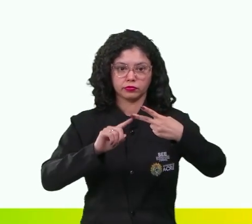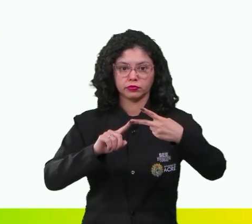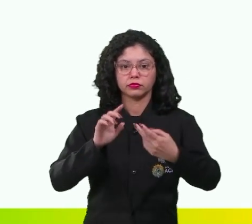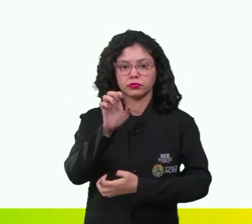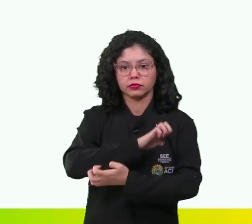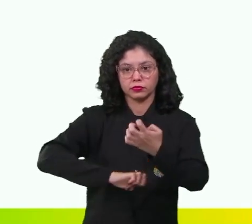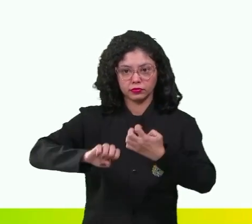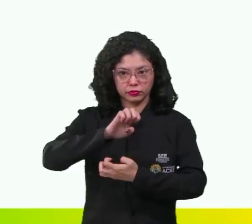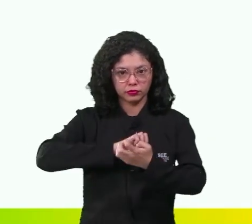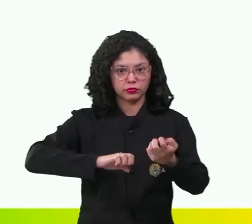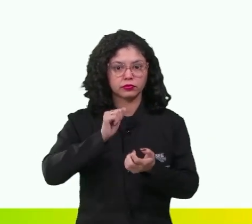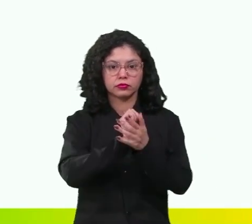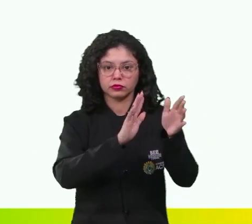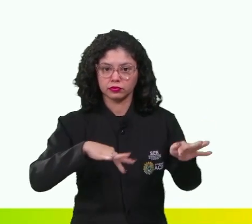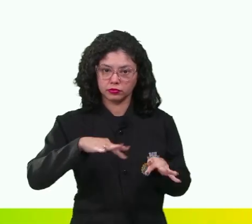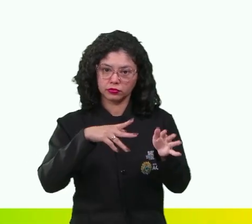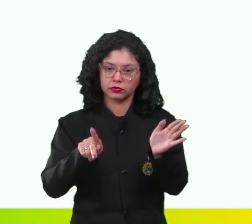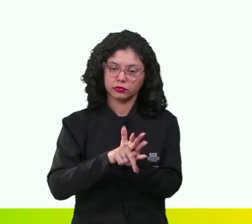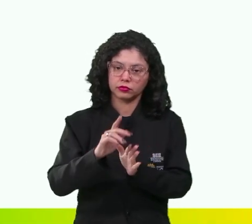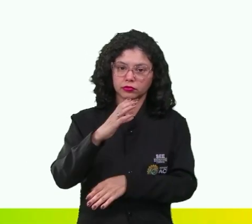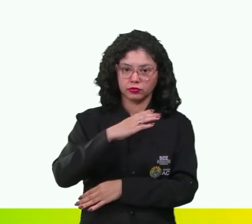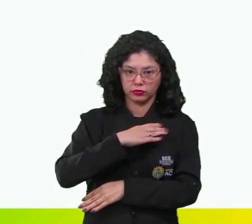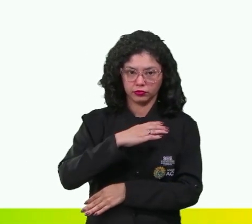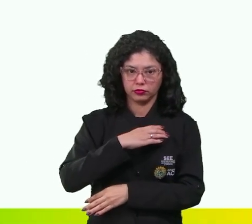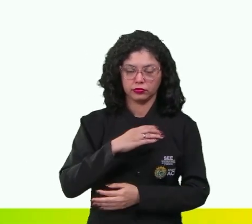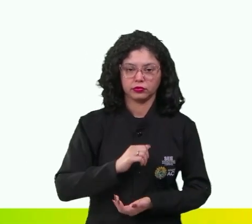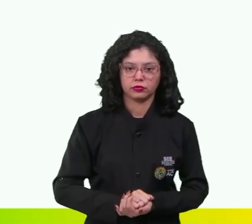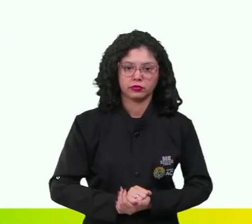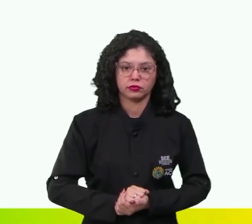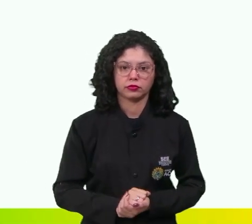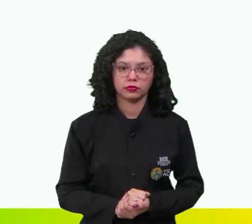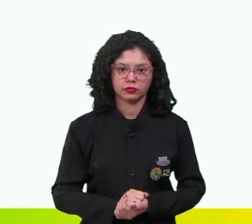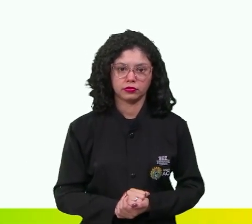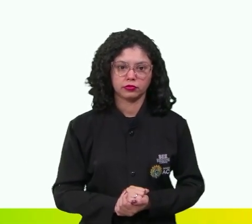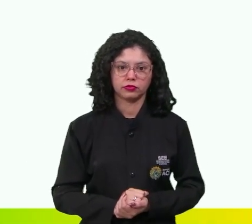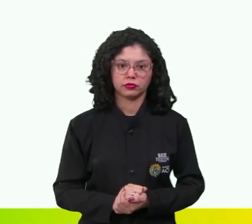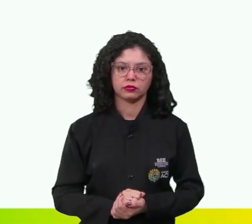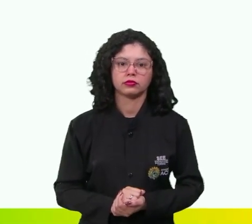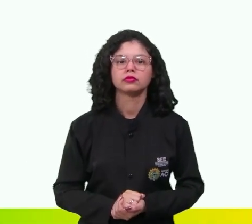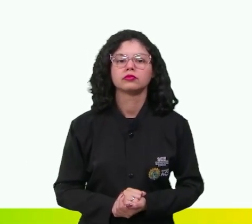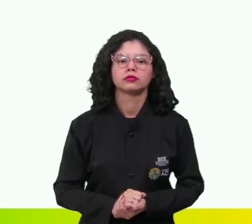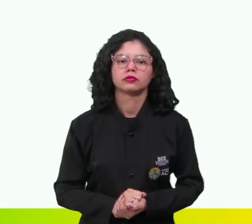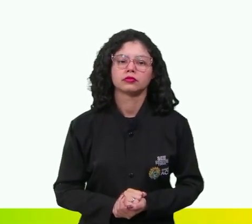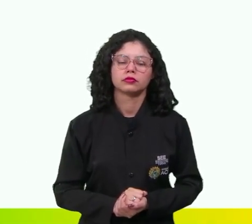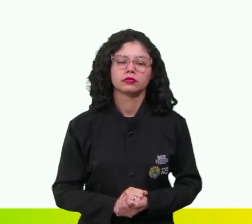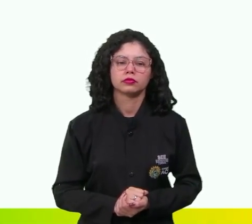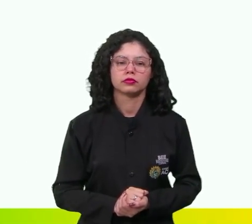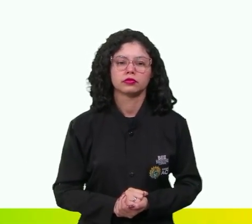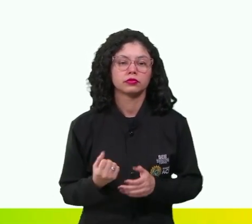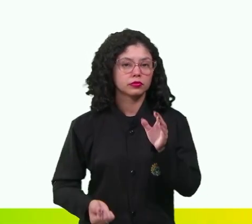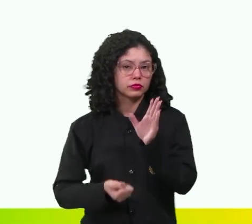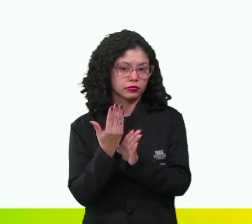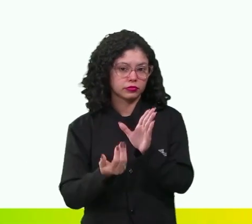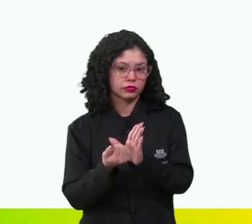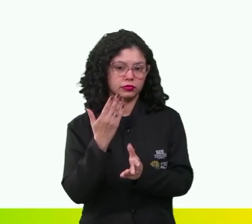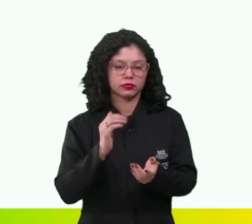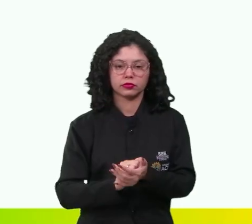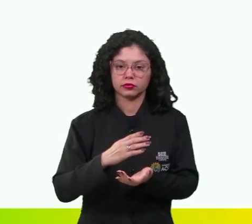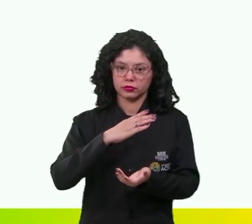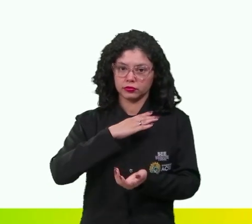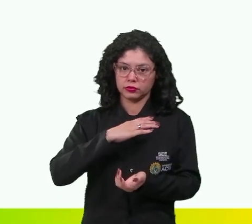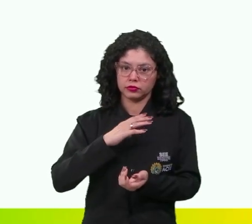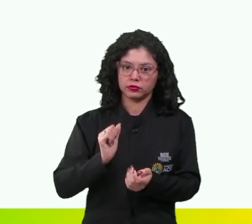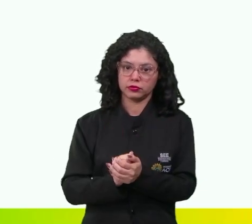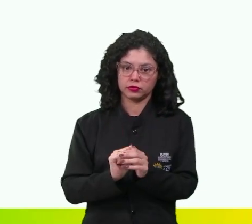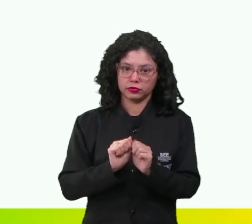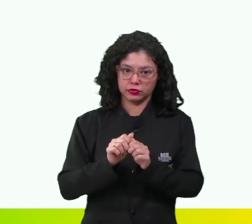temos aí a questão da revolução agrícola e a edificação das cidades. Então, com o surgimento das